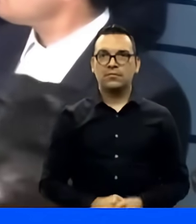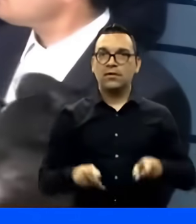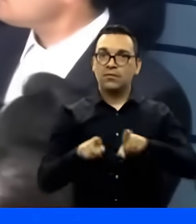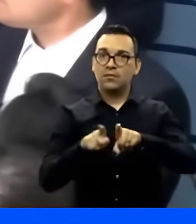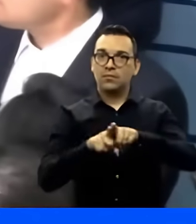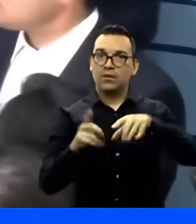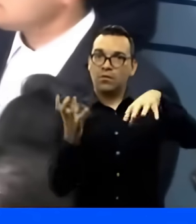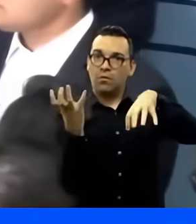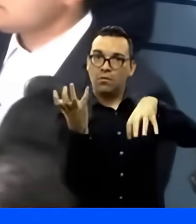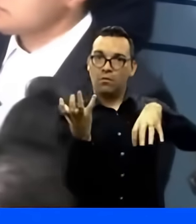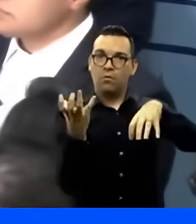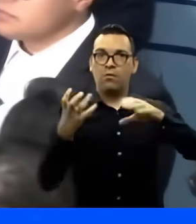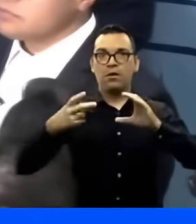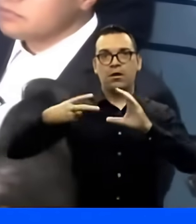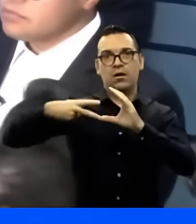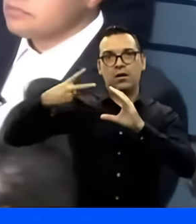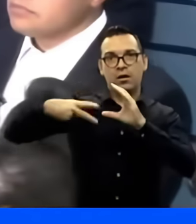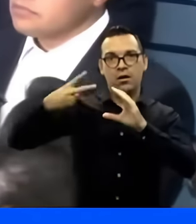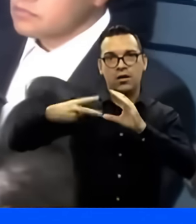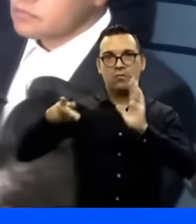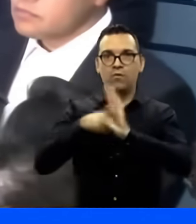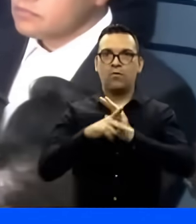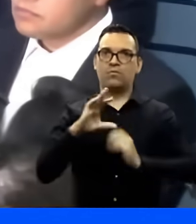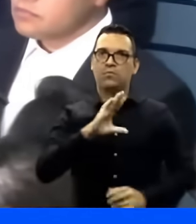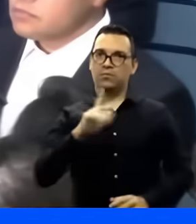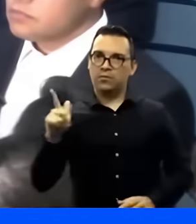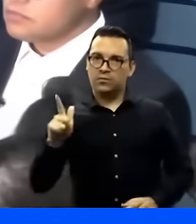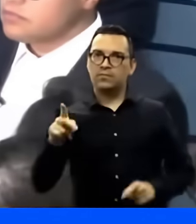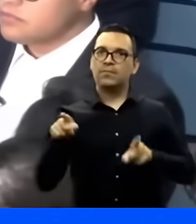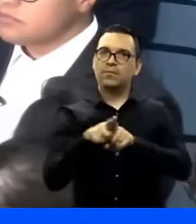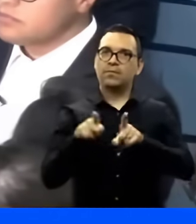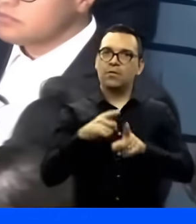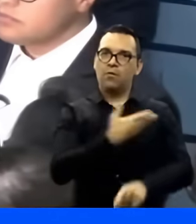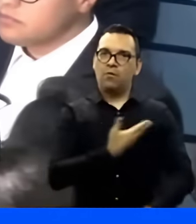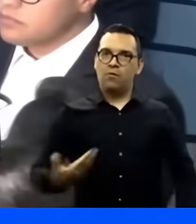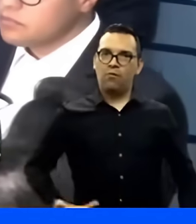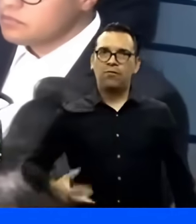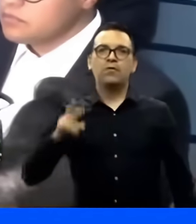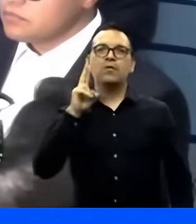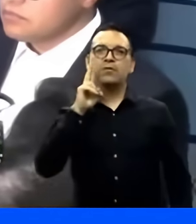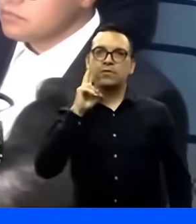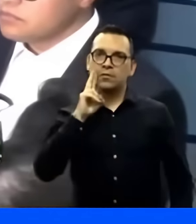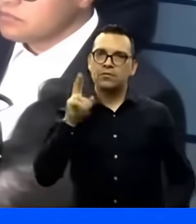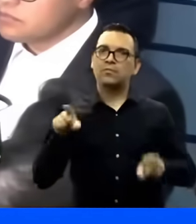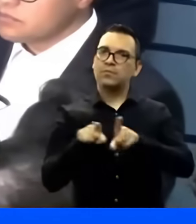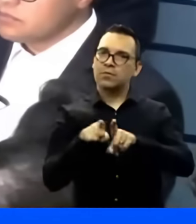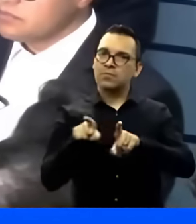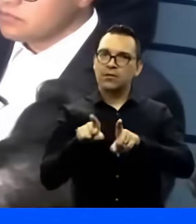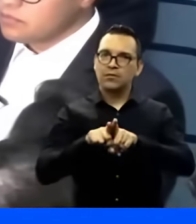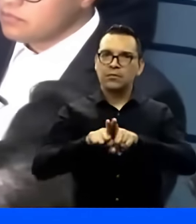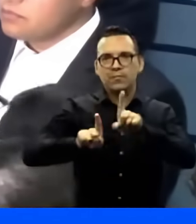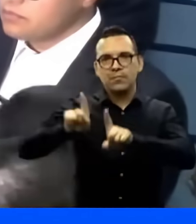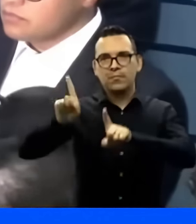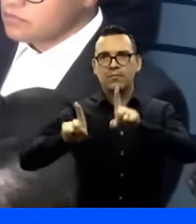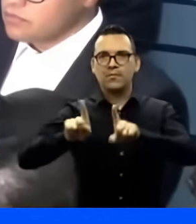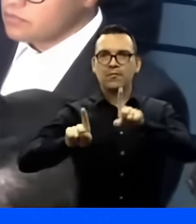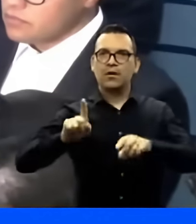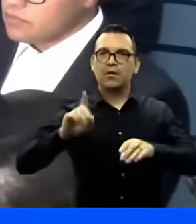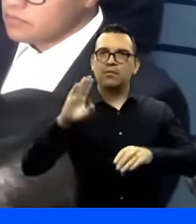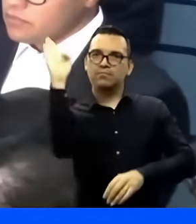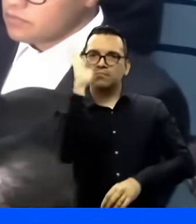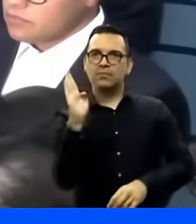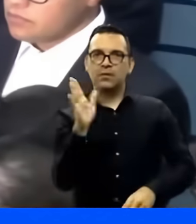Nacional, pela própria Câmara de Vereadores de Campo Grande, pelo próprio governador Eduardo Riedel, ali vão ter parâmetros do Brasil que o Brasil